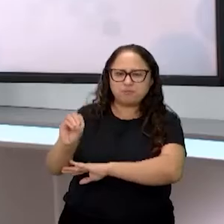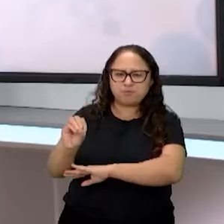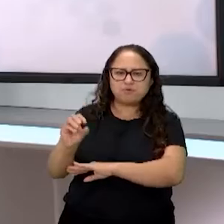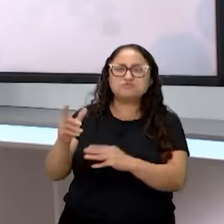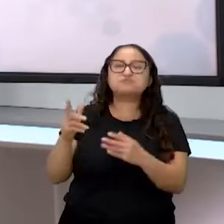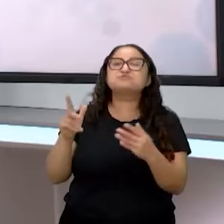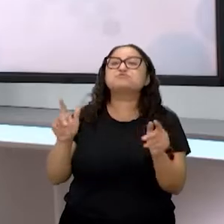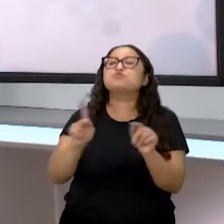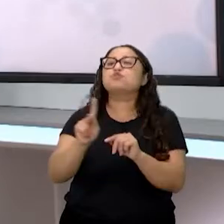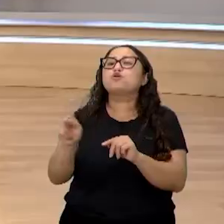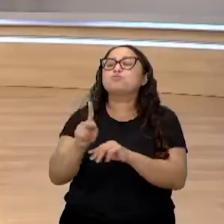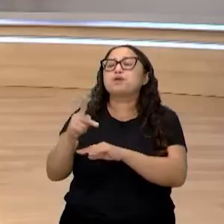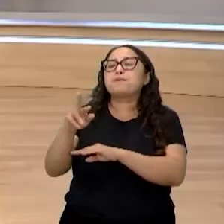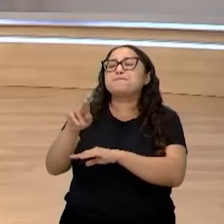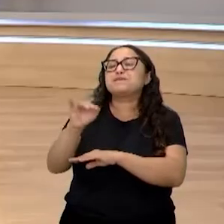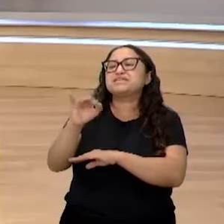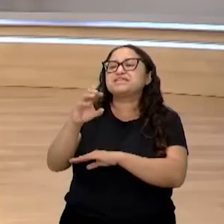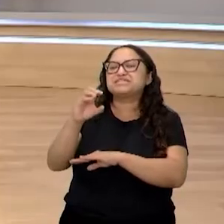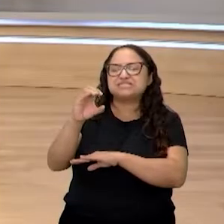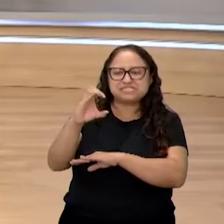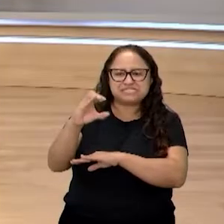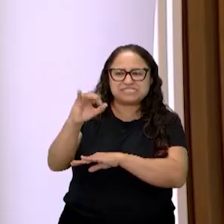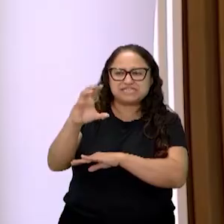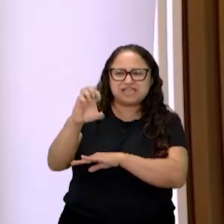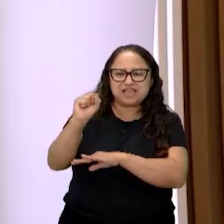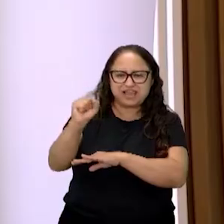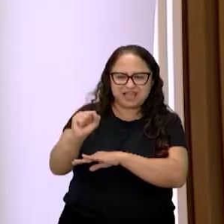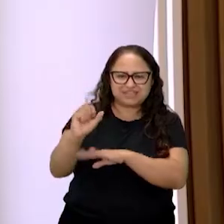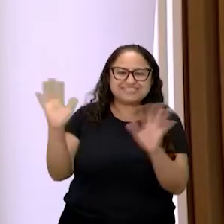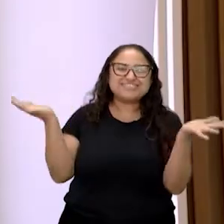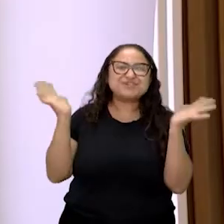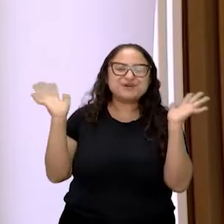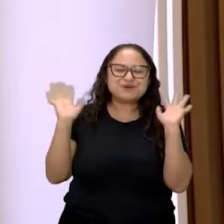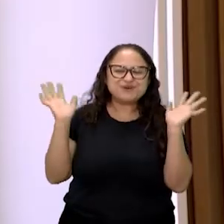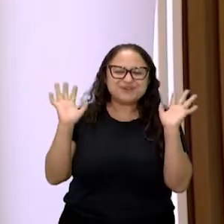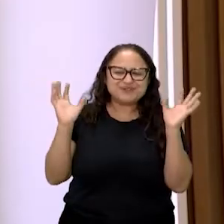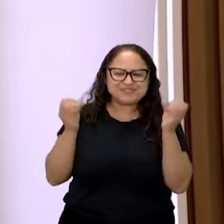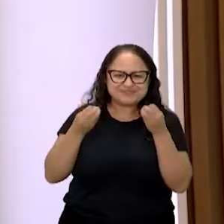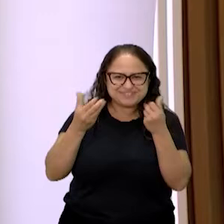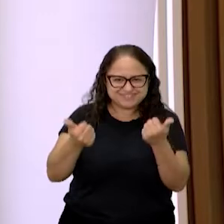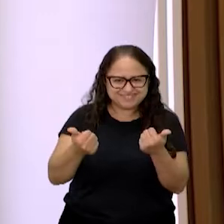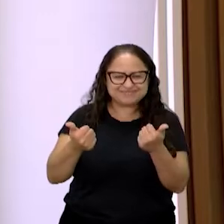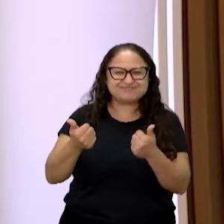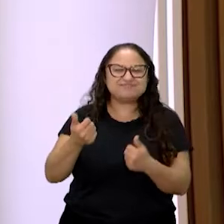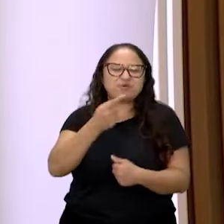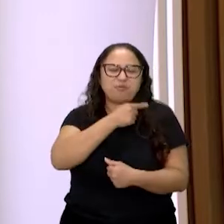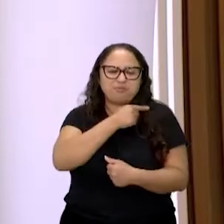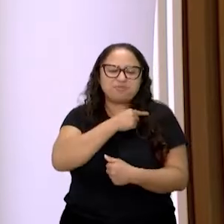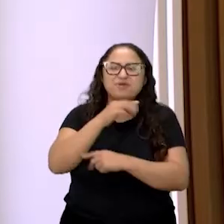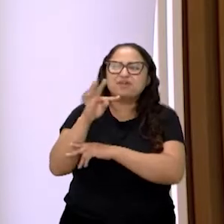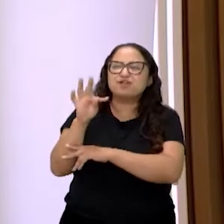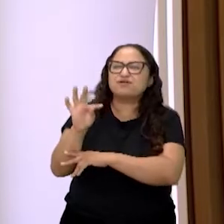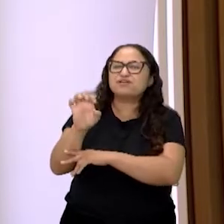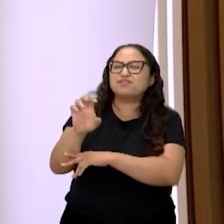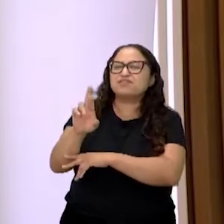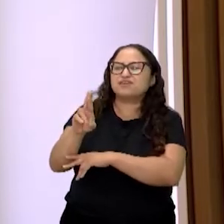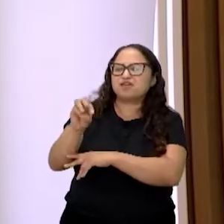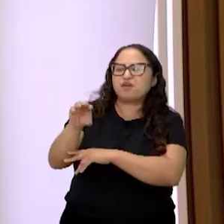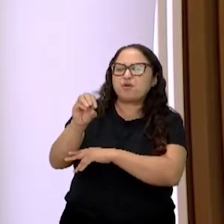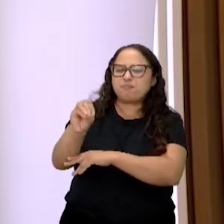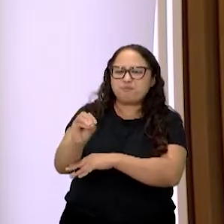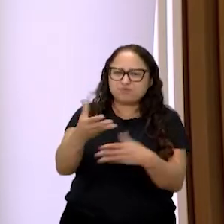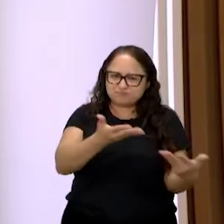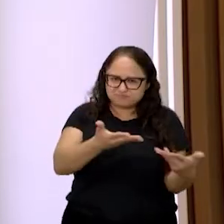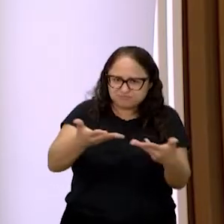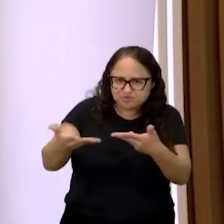do SEMI. Fala, Priscila, tudo bem? Oi, aí, pessoal do primeiro termo, sejam todos aí muito bem-vindos